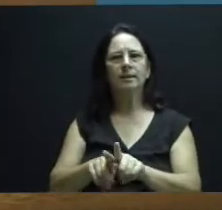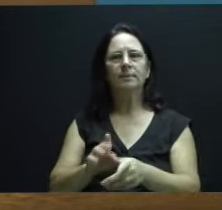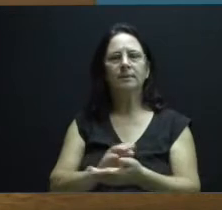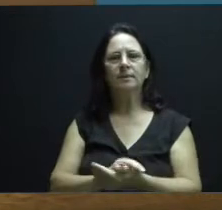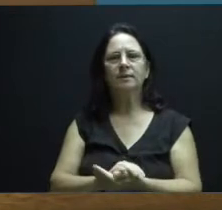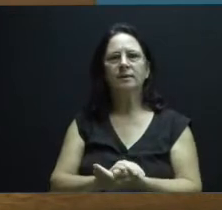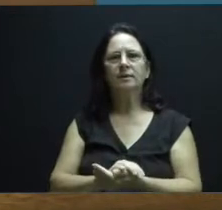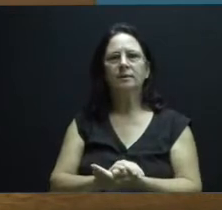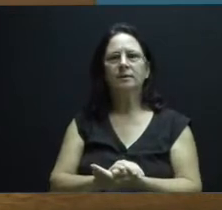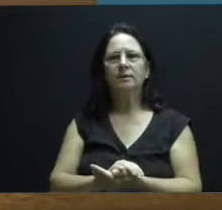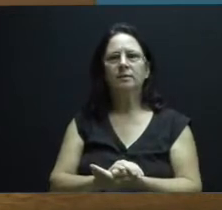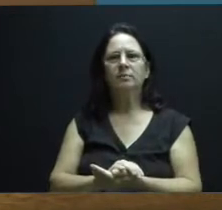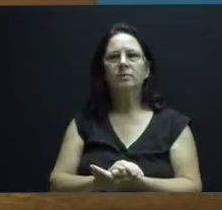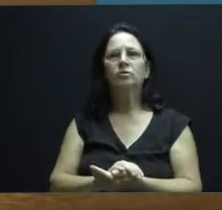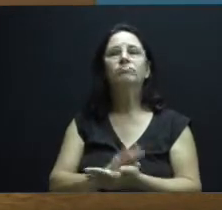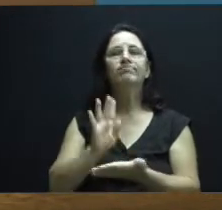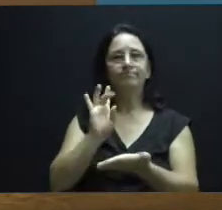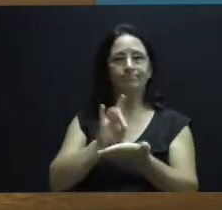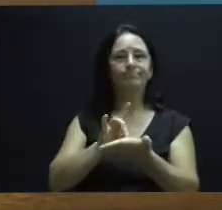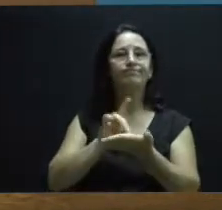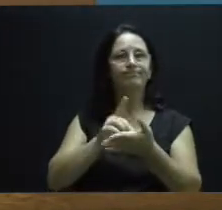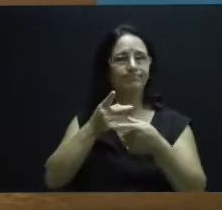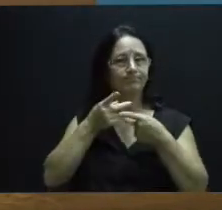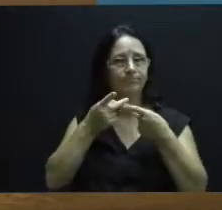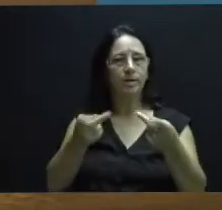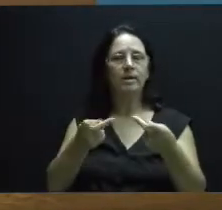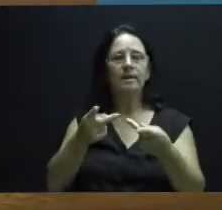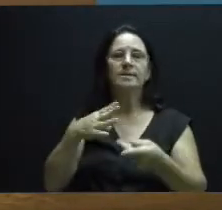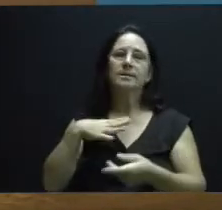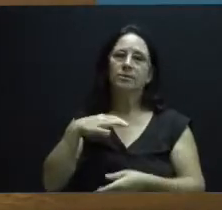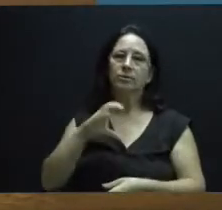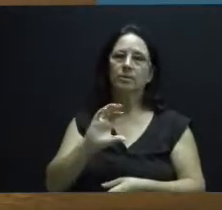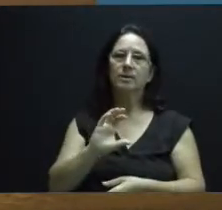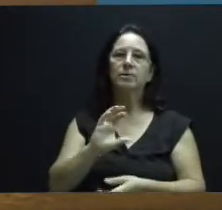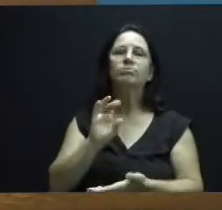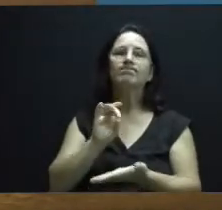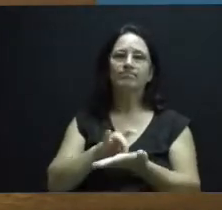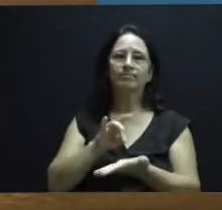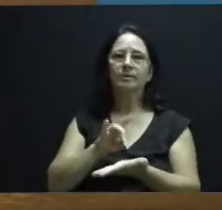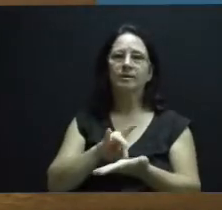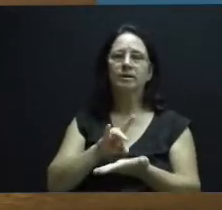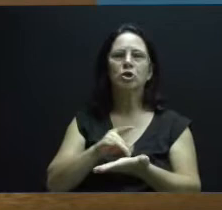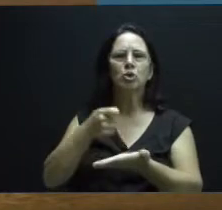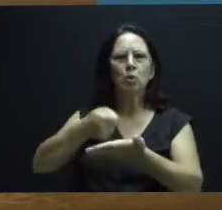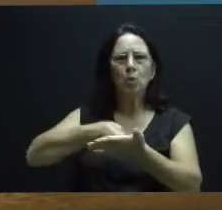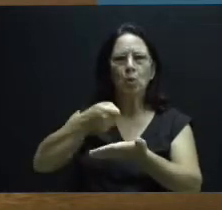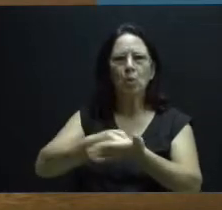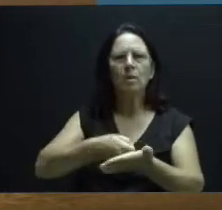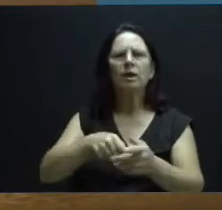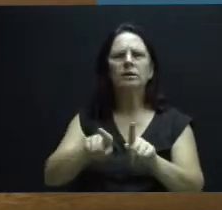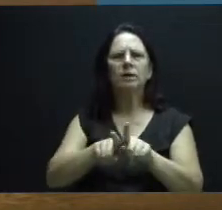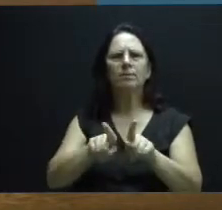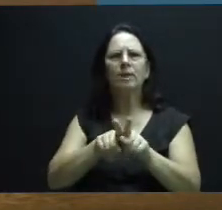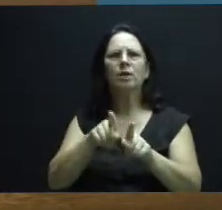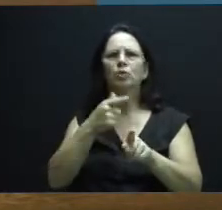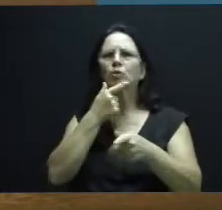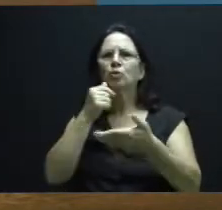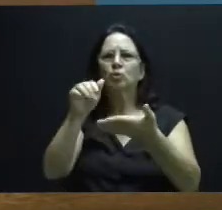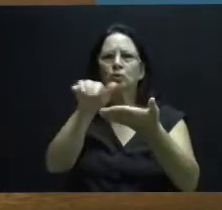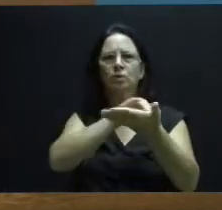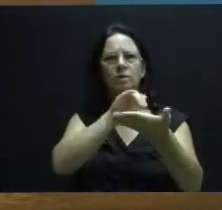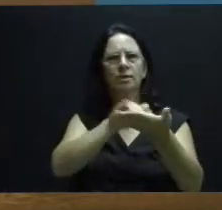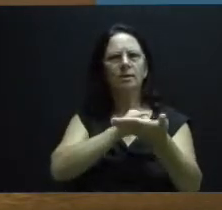temos que enaltecer o que realmente está acontecendo em nosso município temos também que cobrar dos devidos secretariados